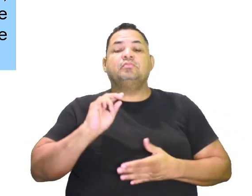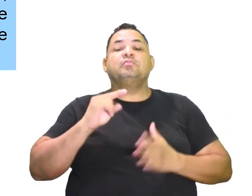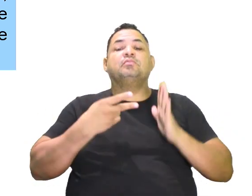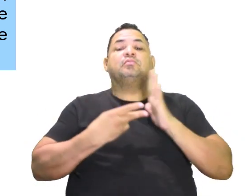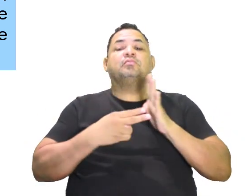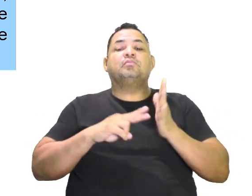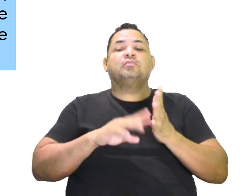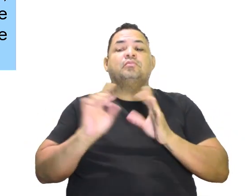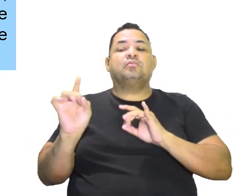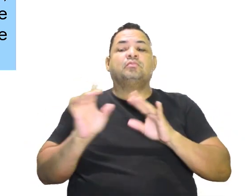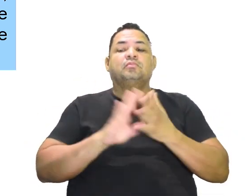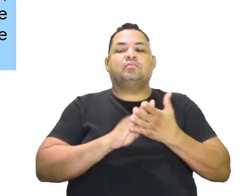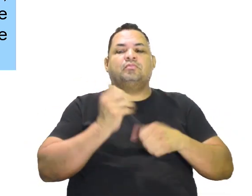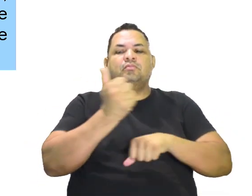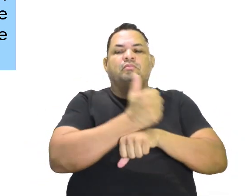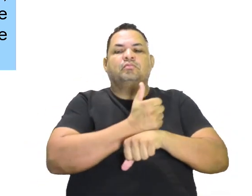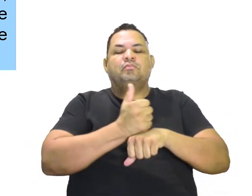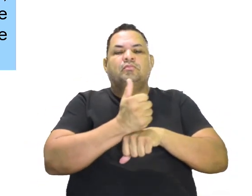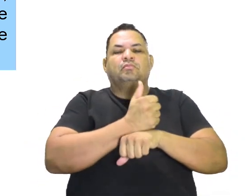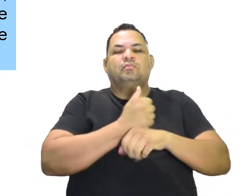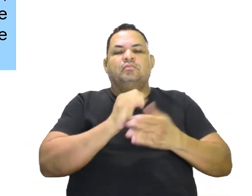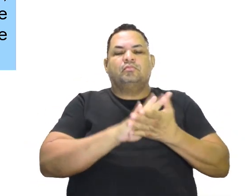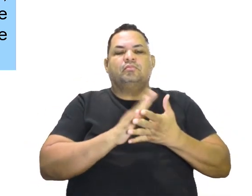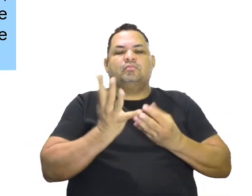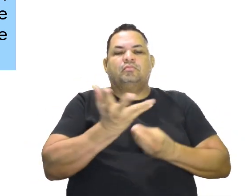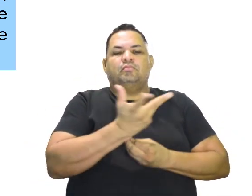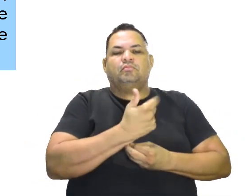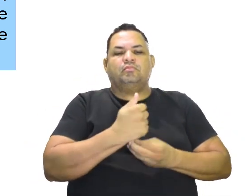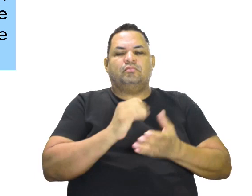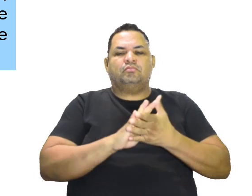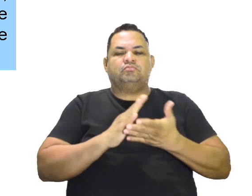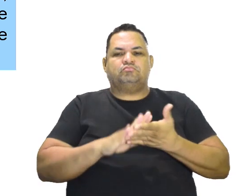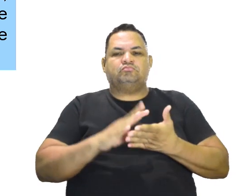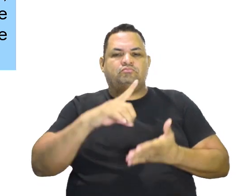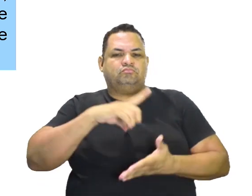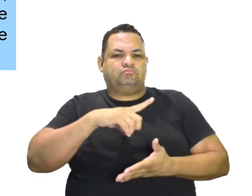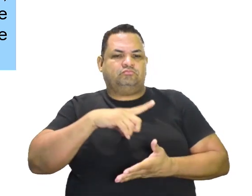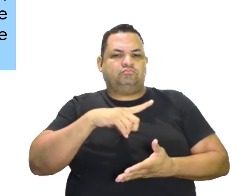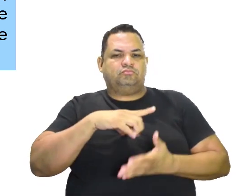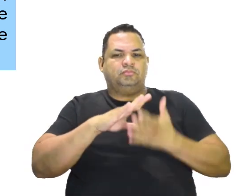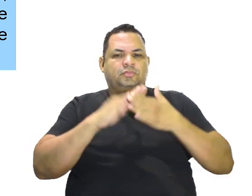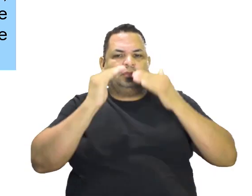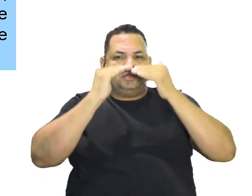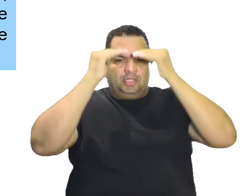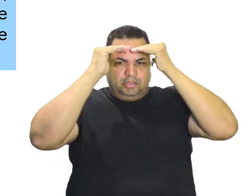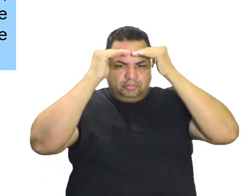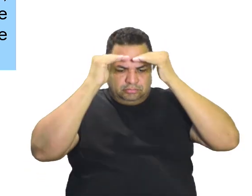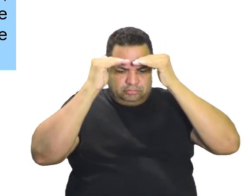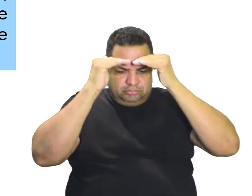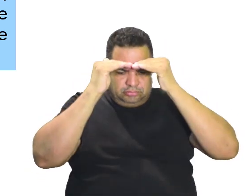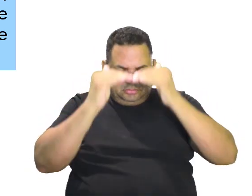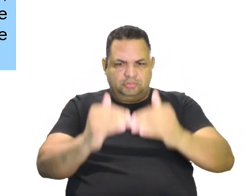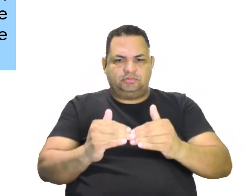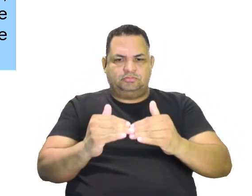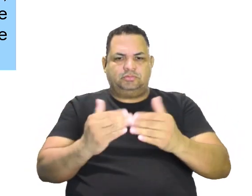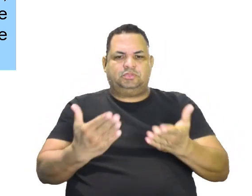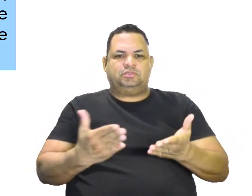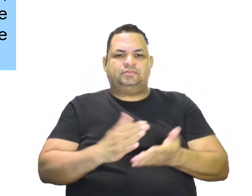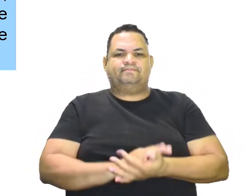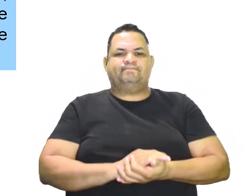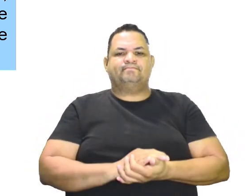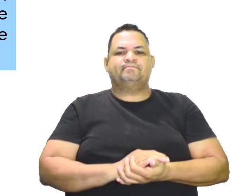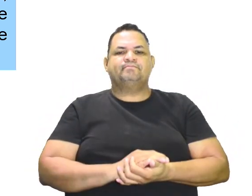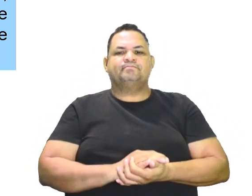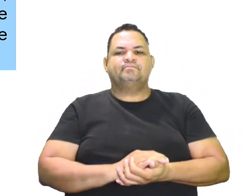seguinte: cada artista, para ele ter assim, um certo respaldo, para ele ter um certo valor no seu trabalho,